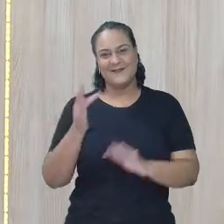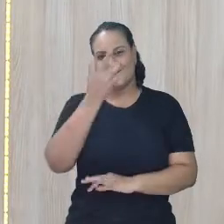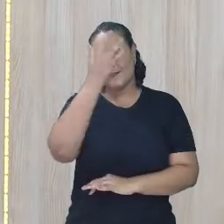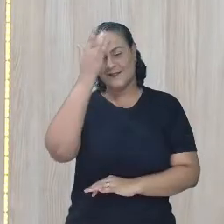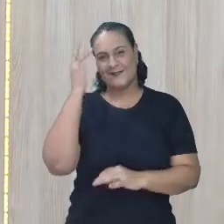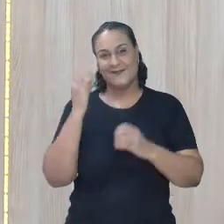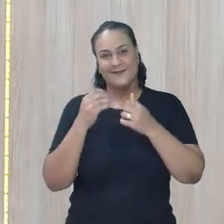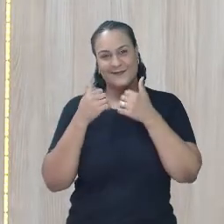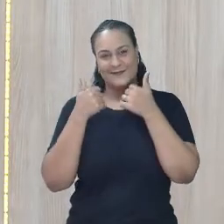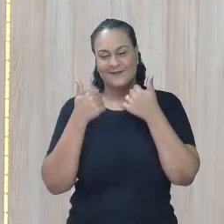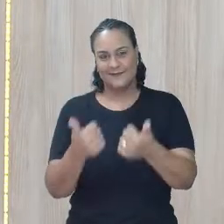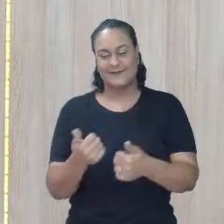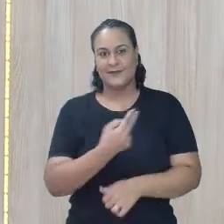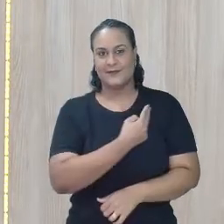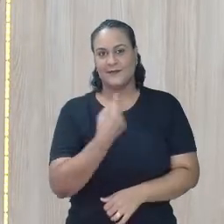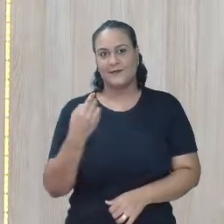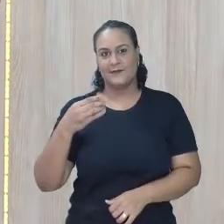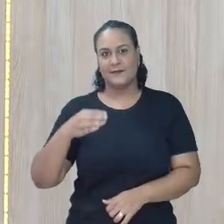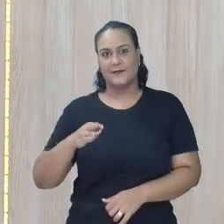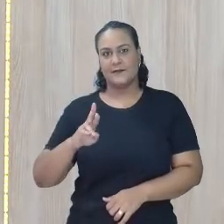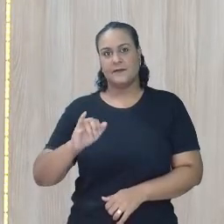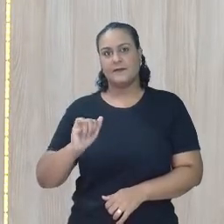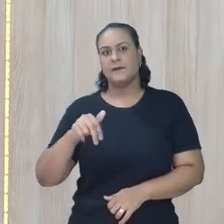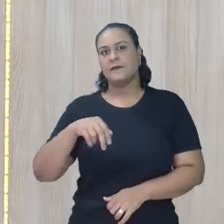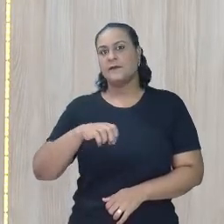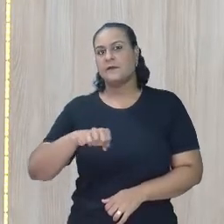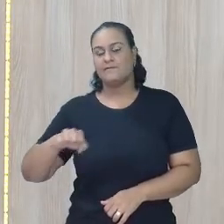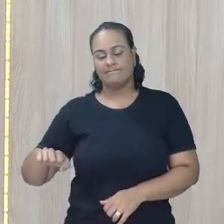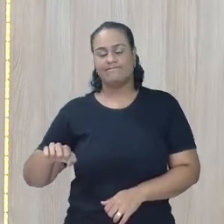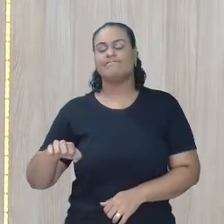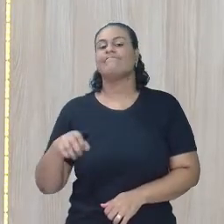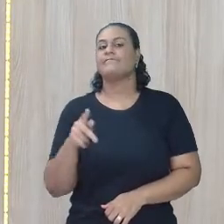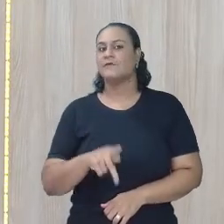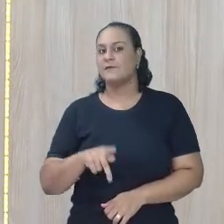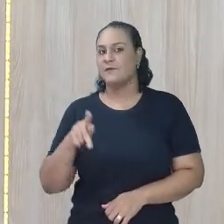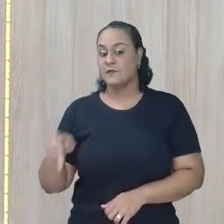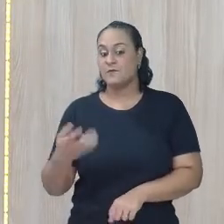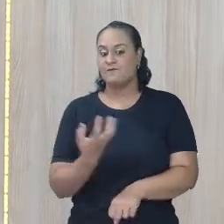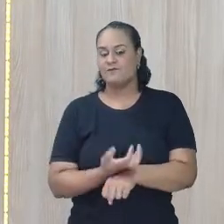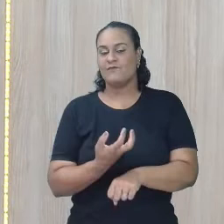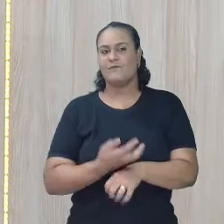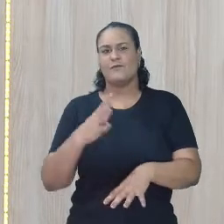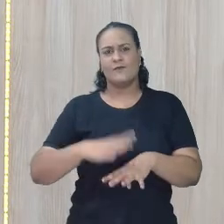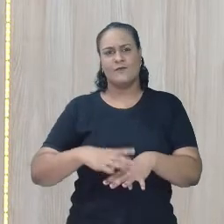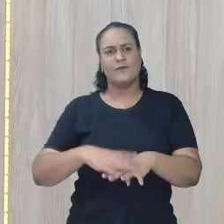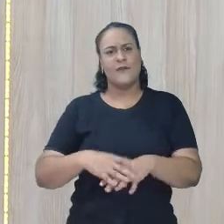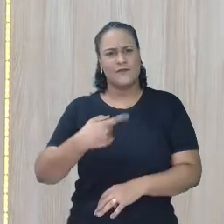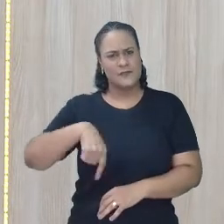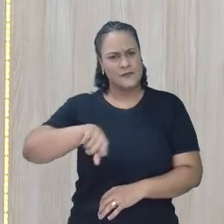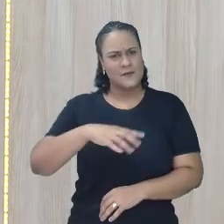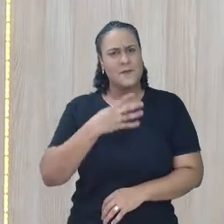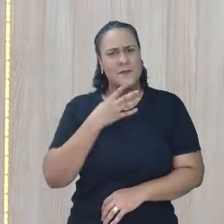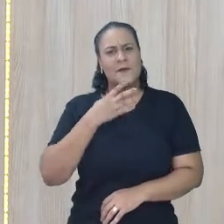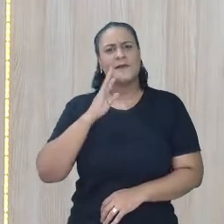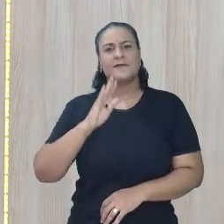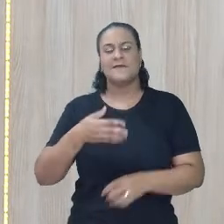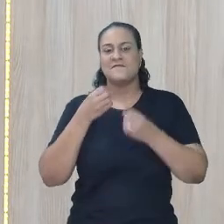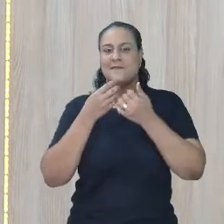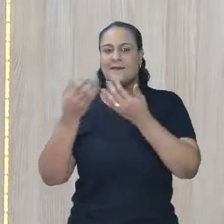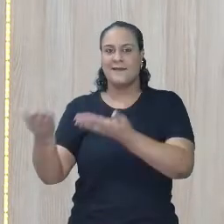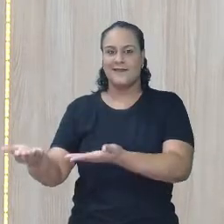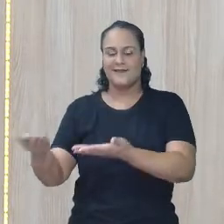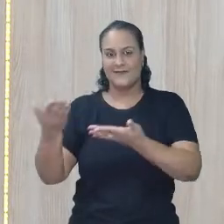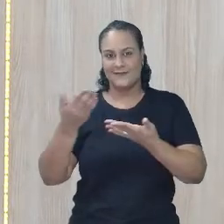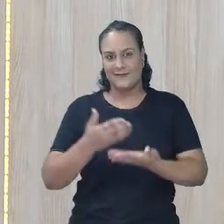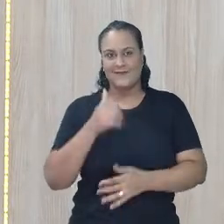pessoal, tudo bem? Eu me chamo Briane Mourão, sou professora de matemática, né? Vocês me conhecem já por aqui. Sejam bem-vindos e bem-vindas